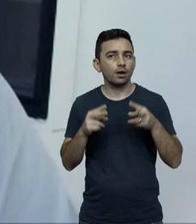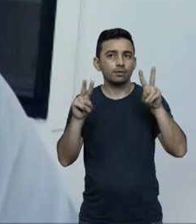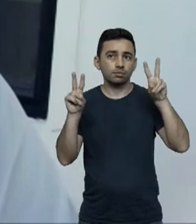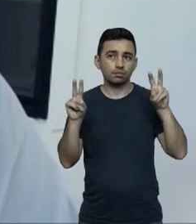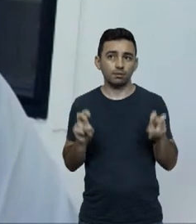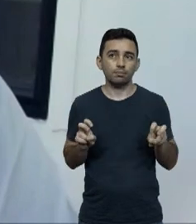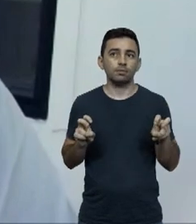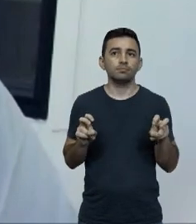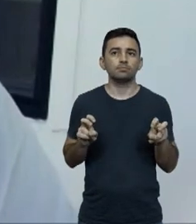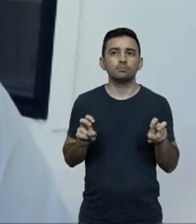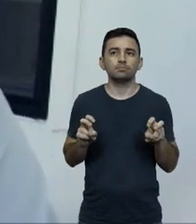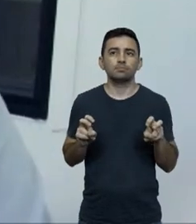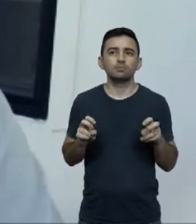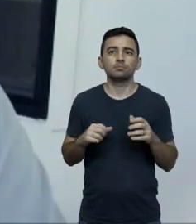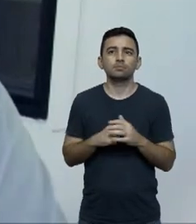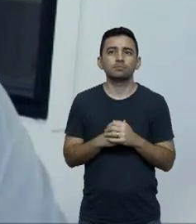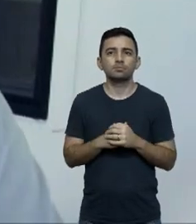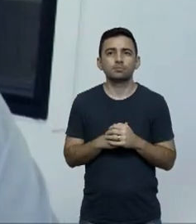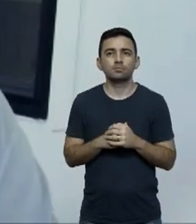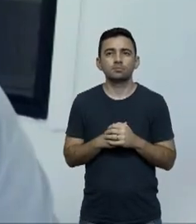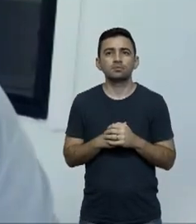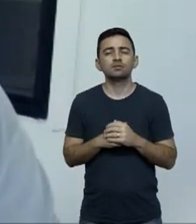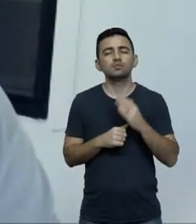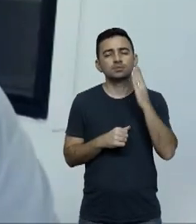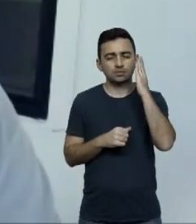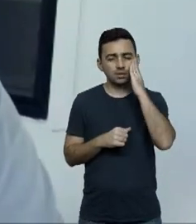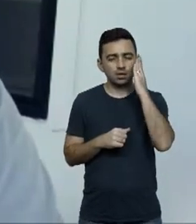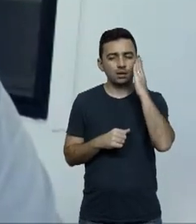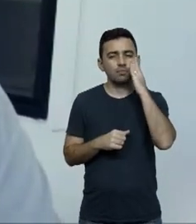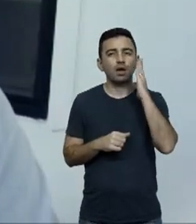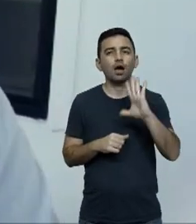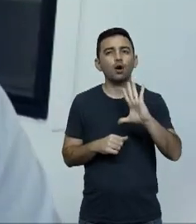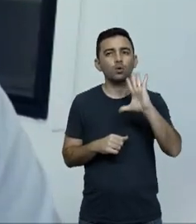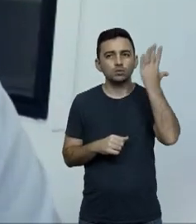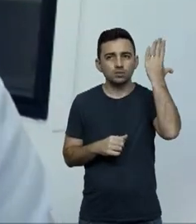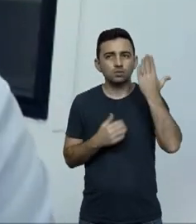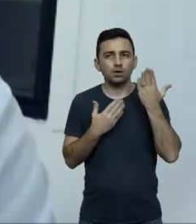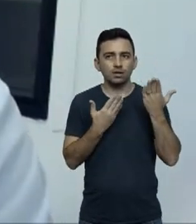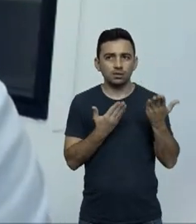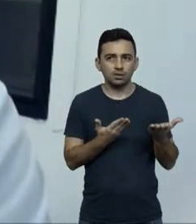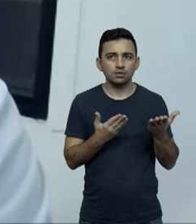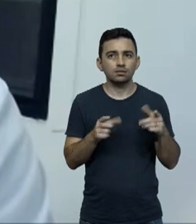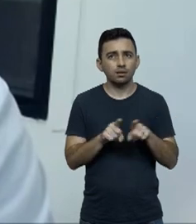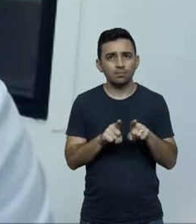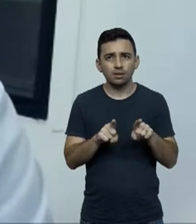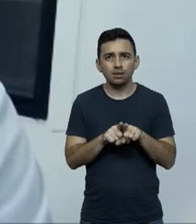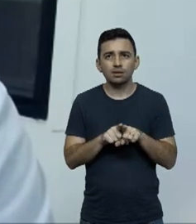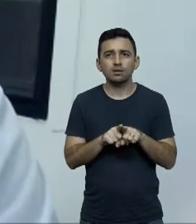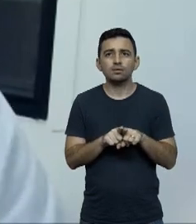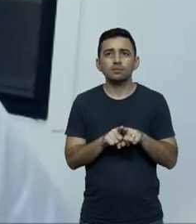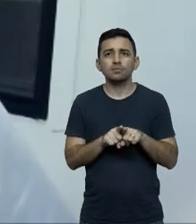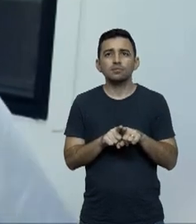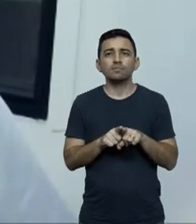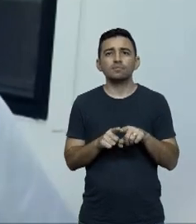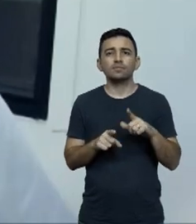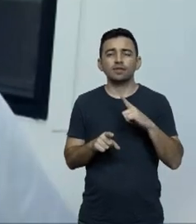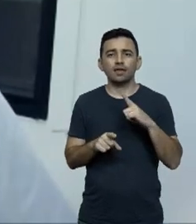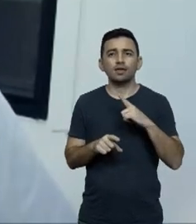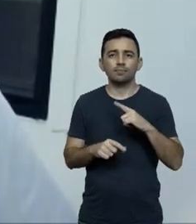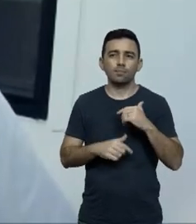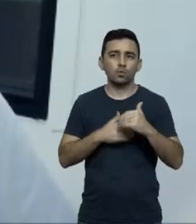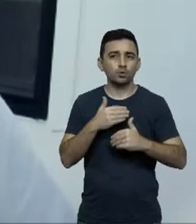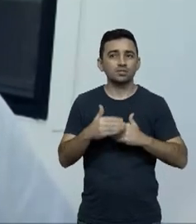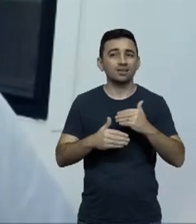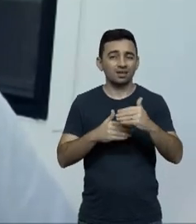né e ciente do que aconteceu mas também a gente tem ciência de que nós passamos por um processo